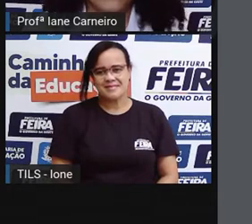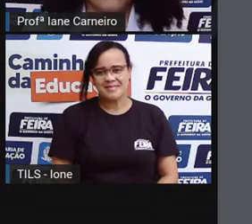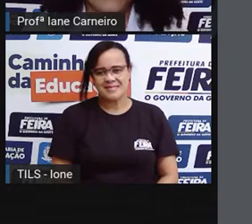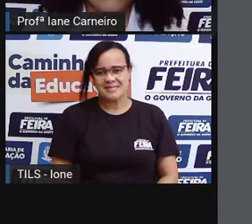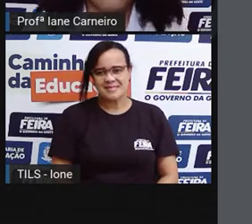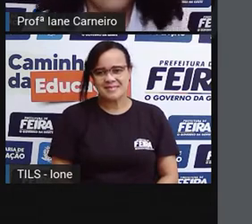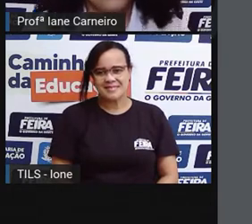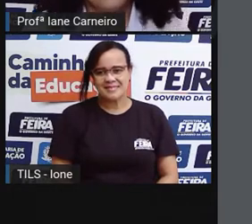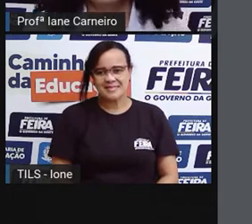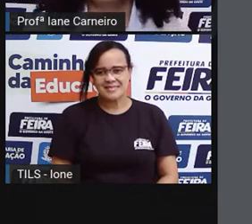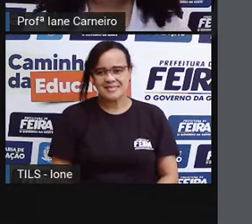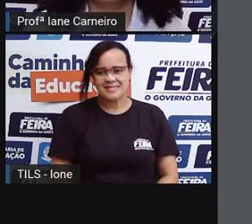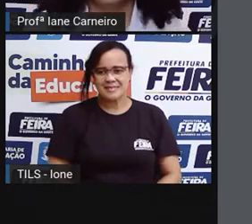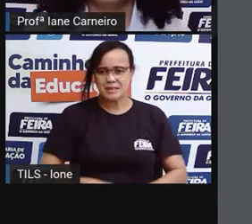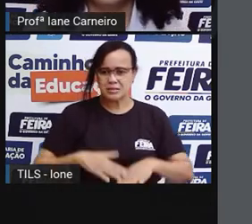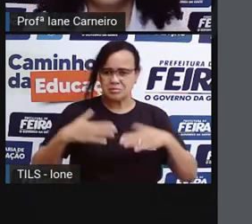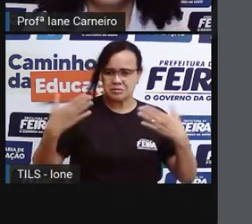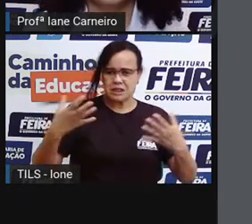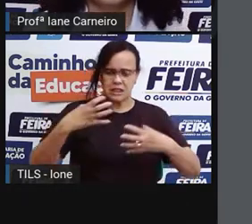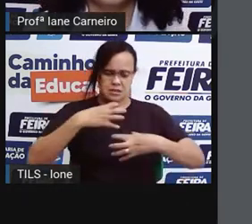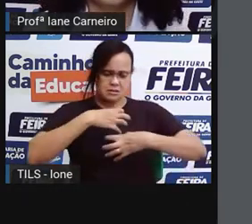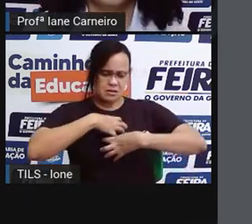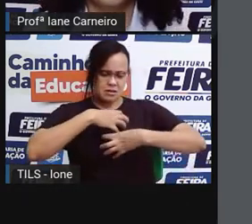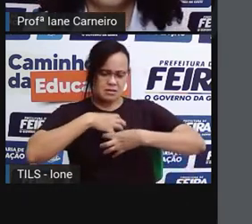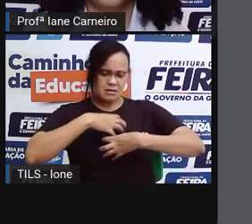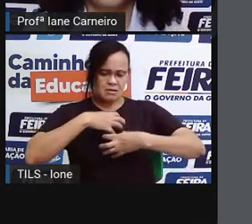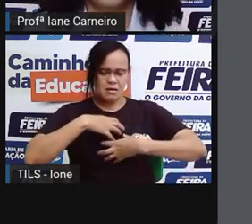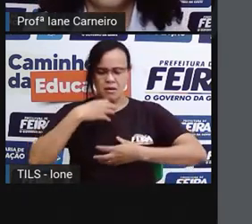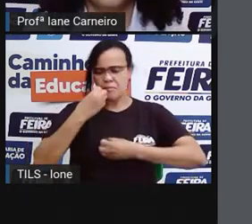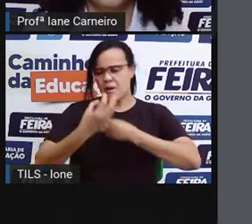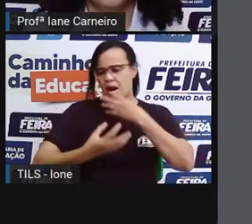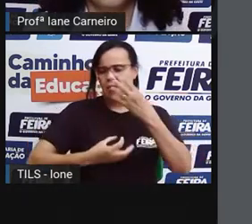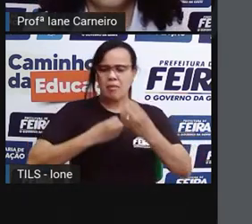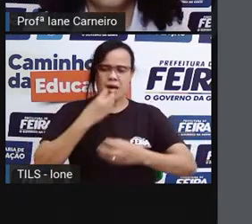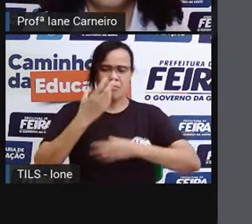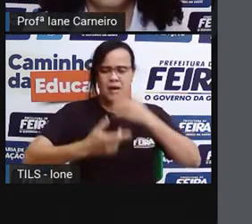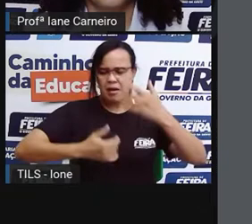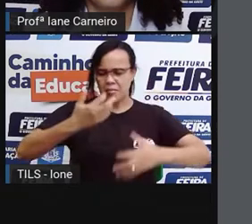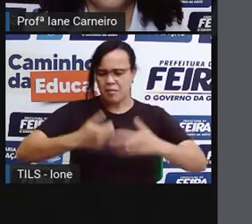Não faz mal falar de sentimentos.